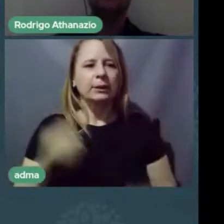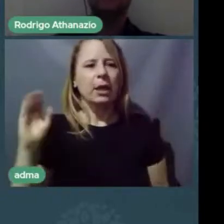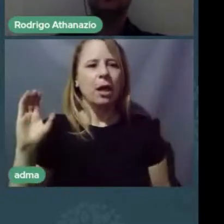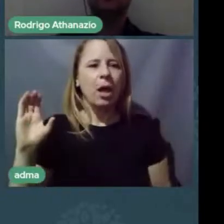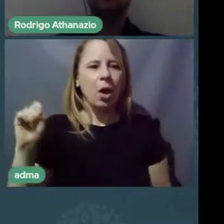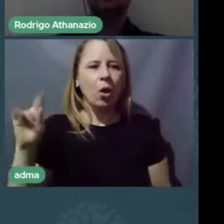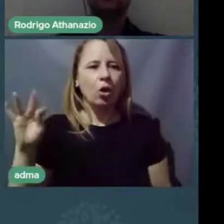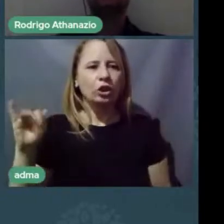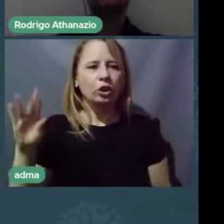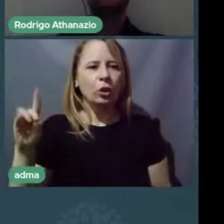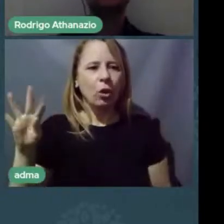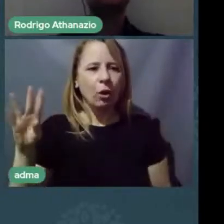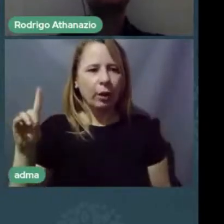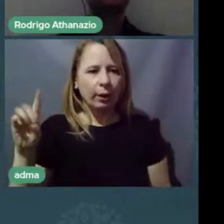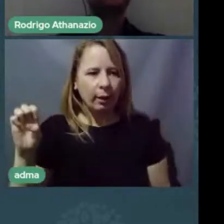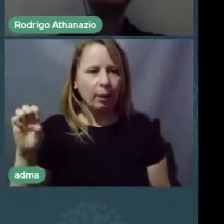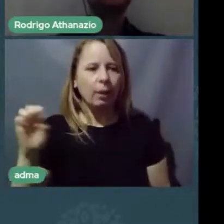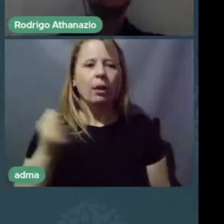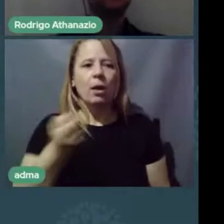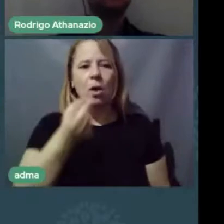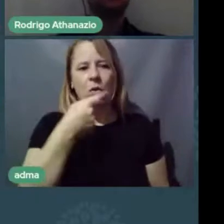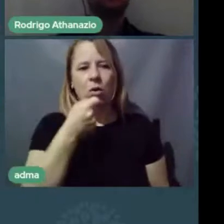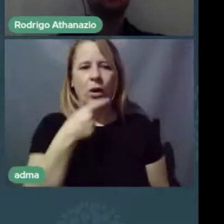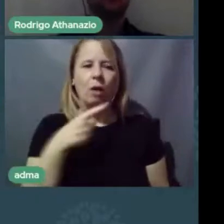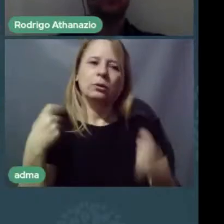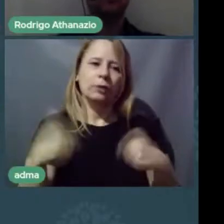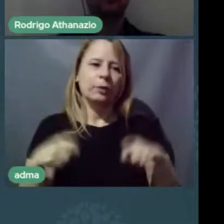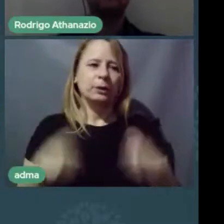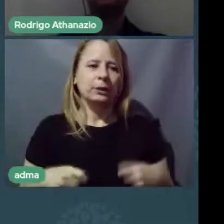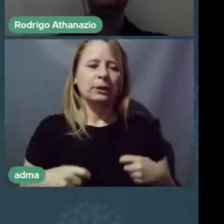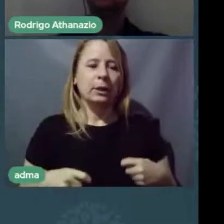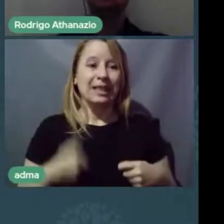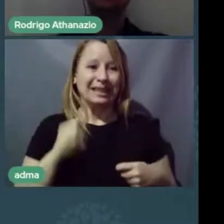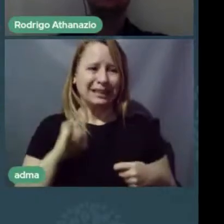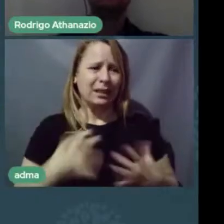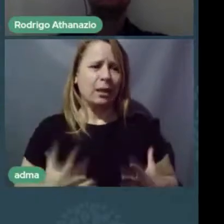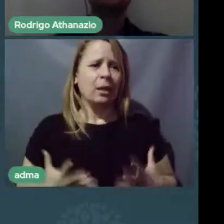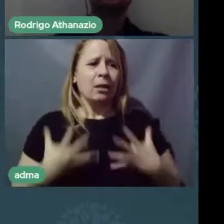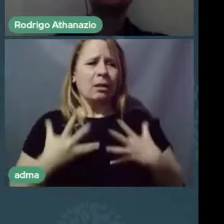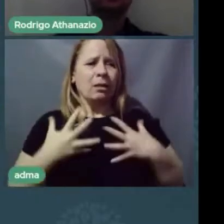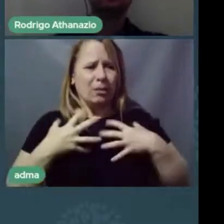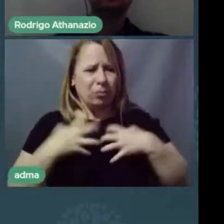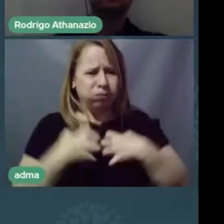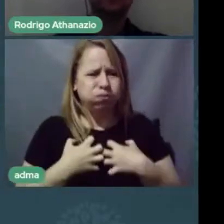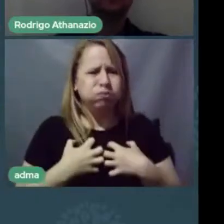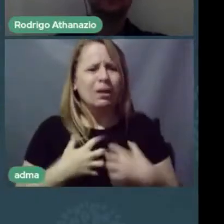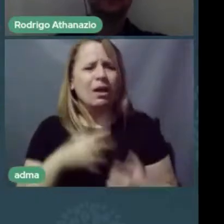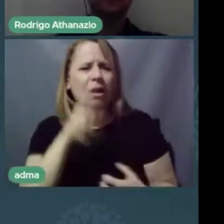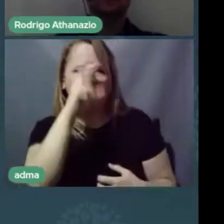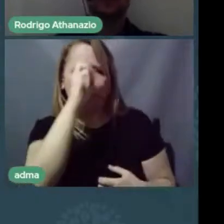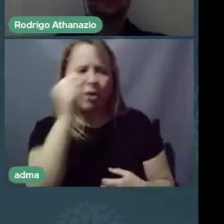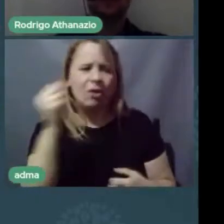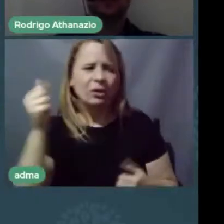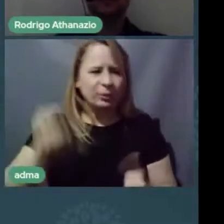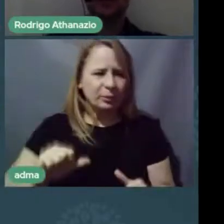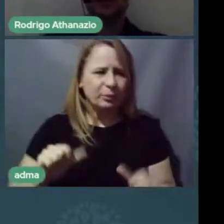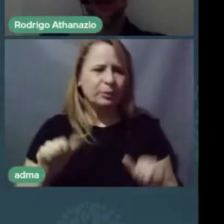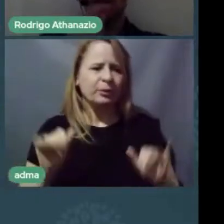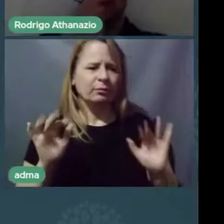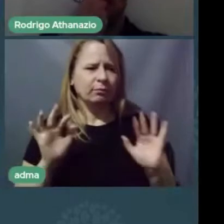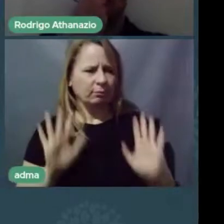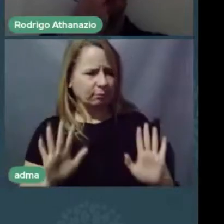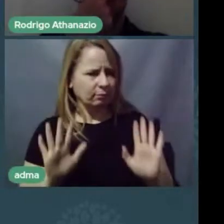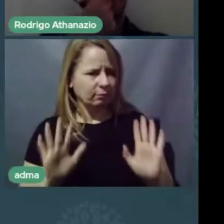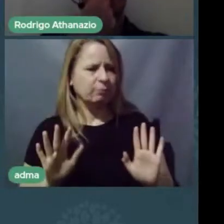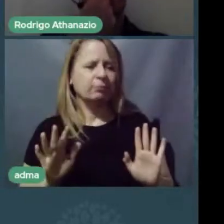dias, mas isso é num contexto de uma crise, de uma exacerbação forte, que aí, obviamente, nós vamos ser os primeiros a querer controlar logo isso